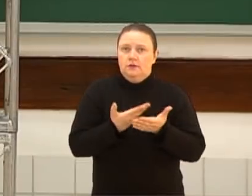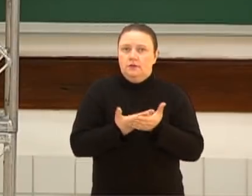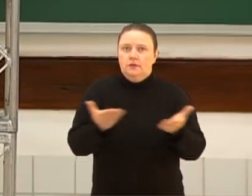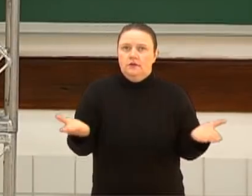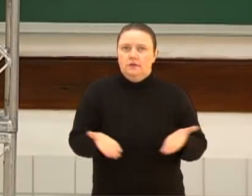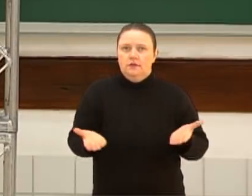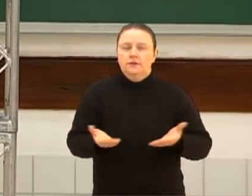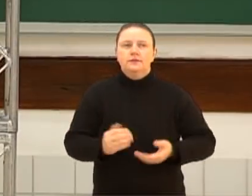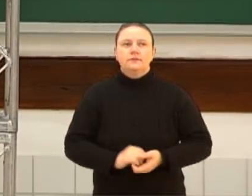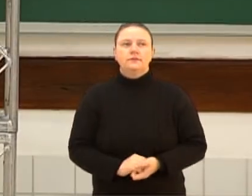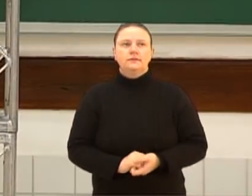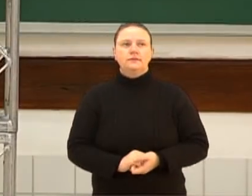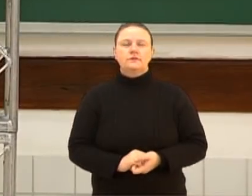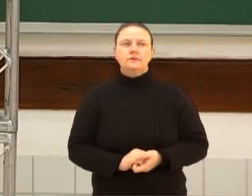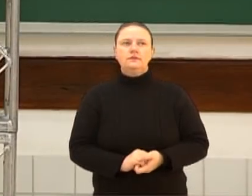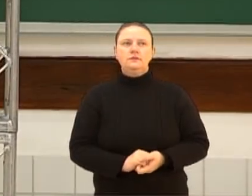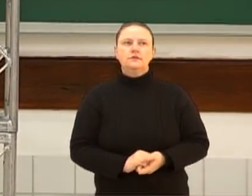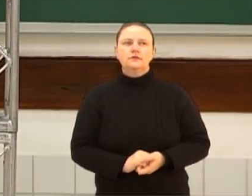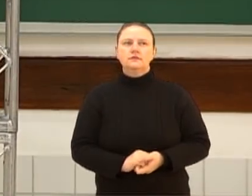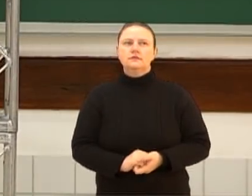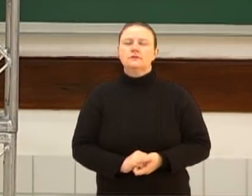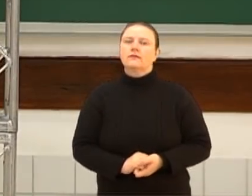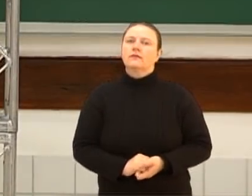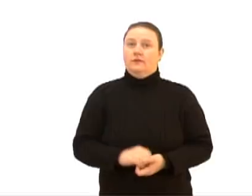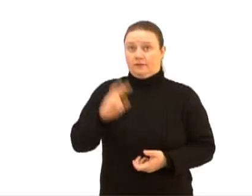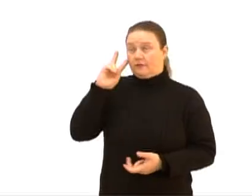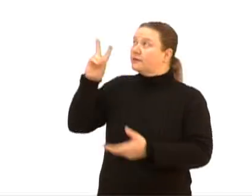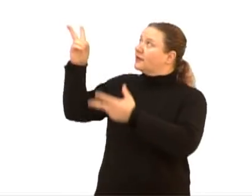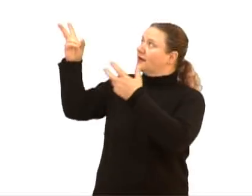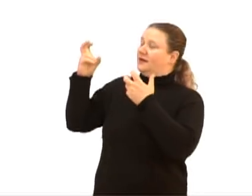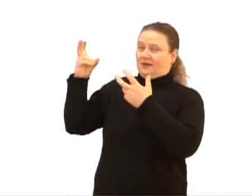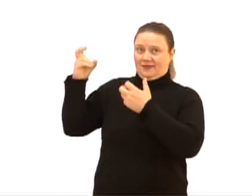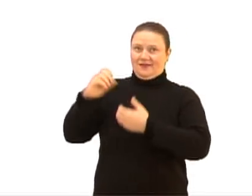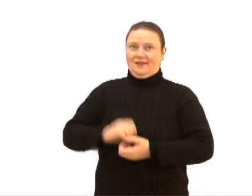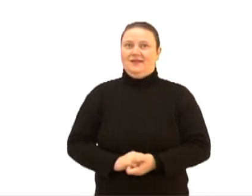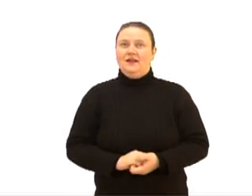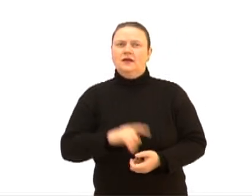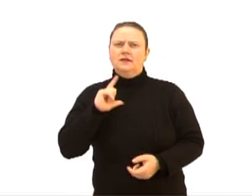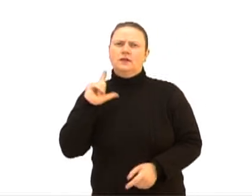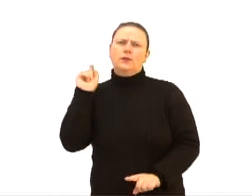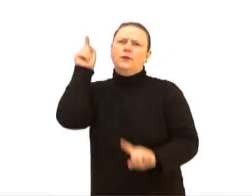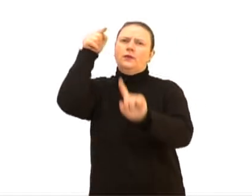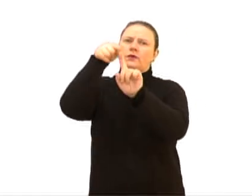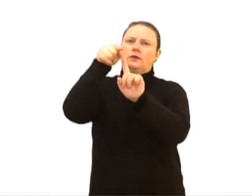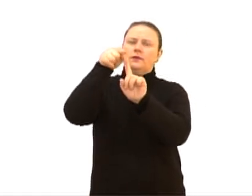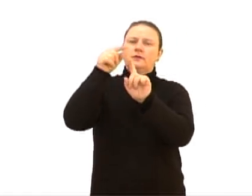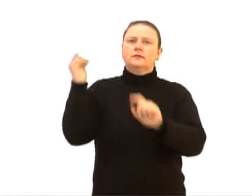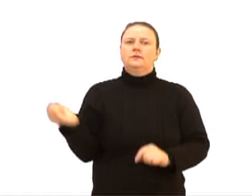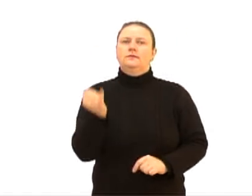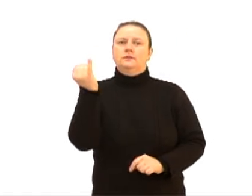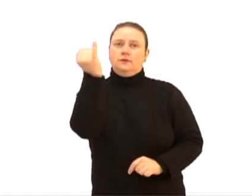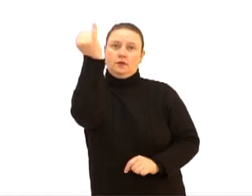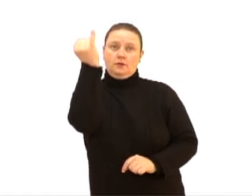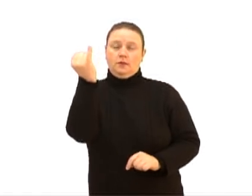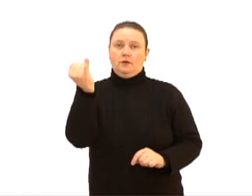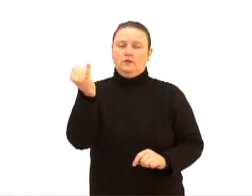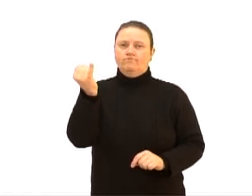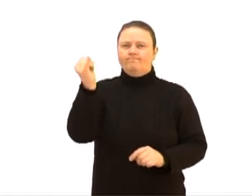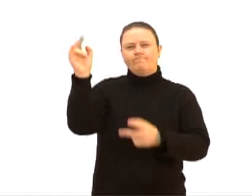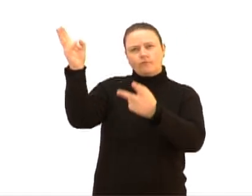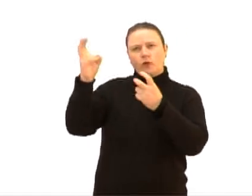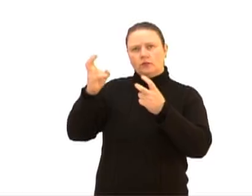hoje, ok? Então aqui, ó, nós temos alguns objetivos bem importantes para